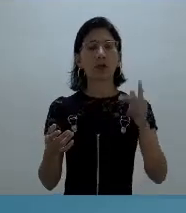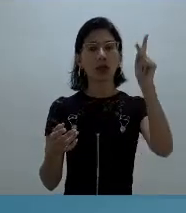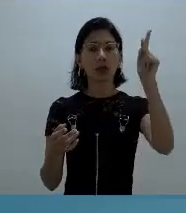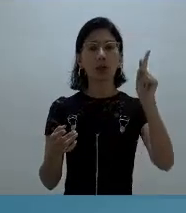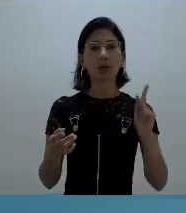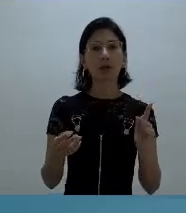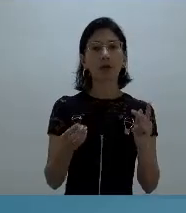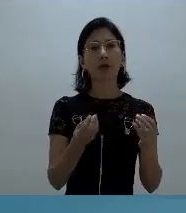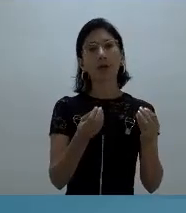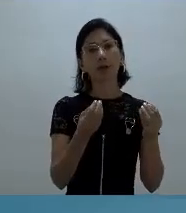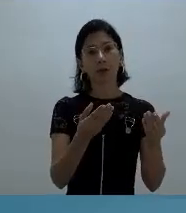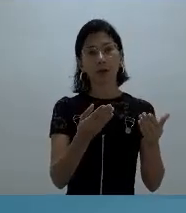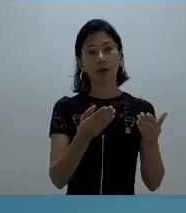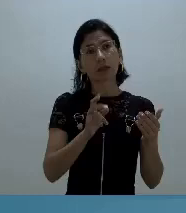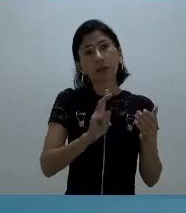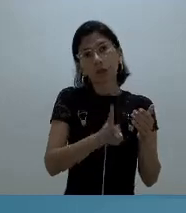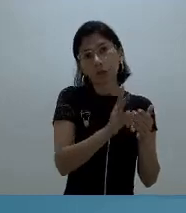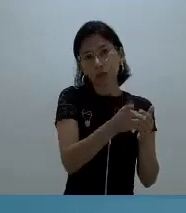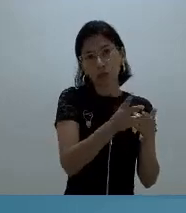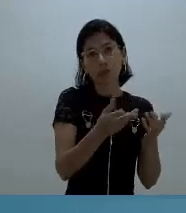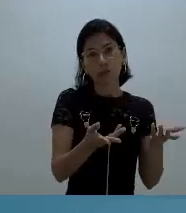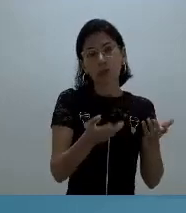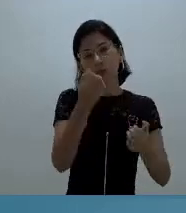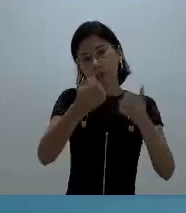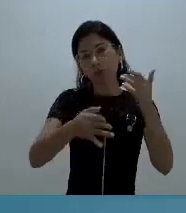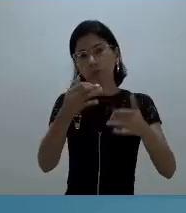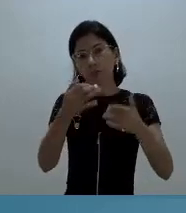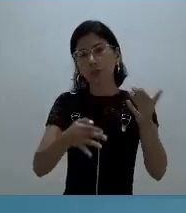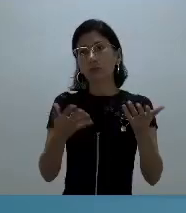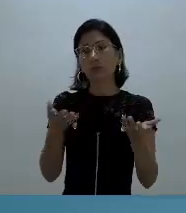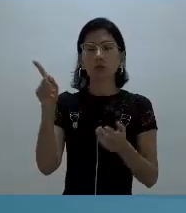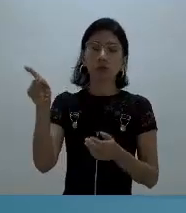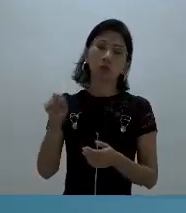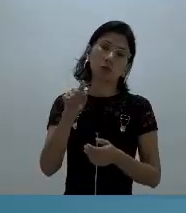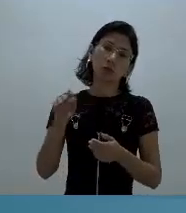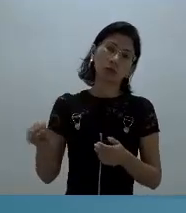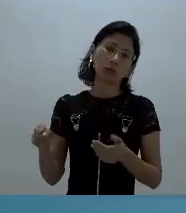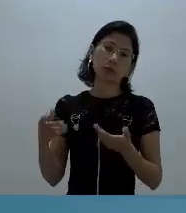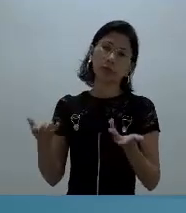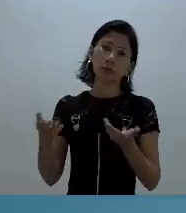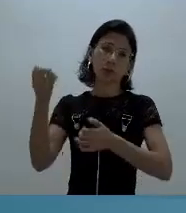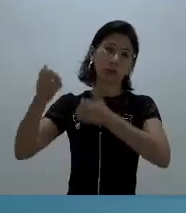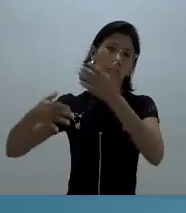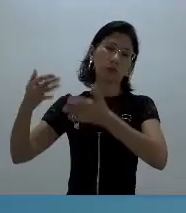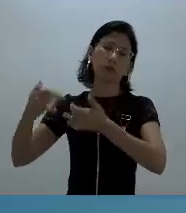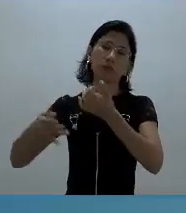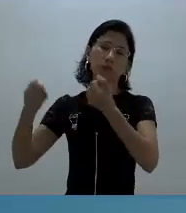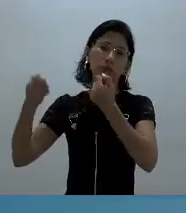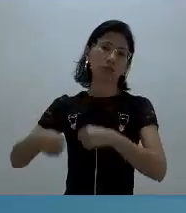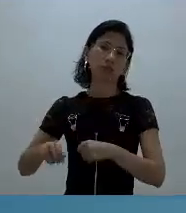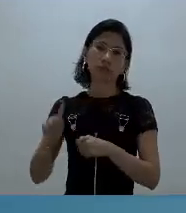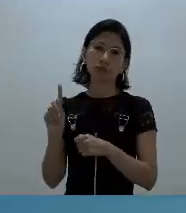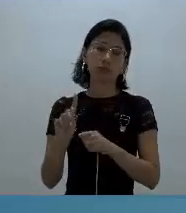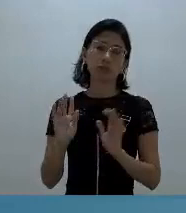nível de civilidade, né, André? Não cabe um investimento, não cabe a justiça moral.